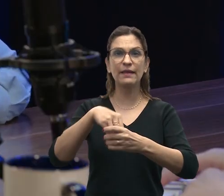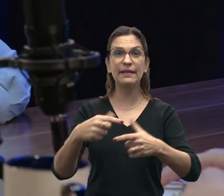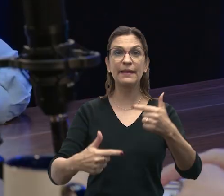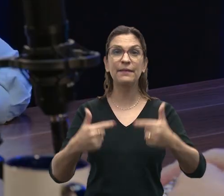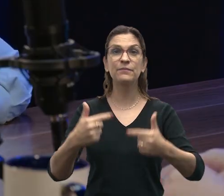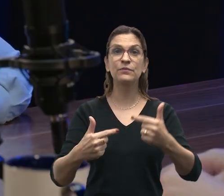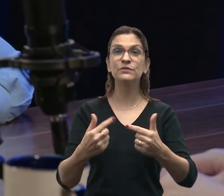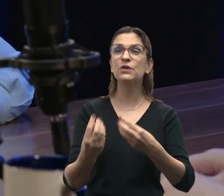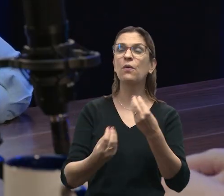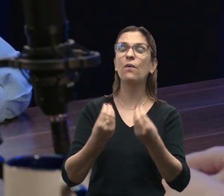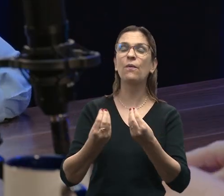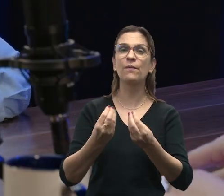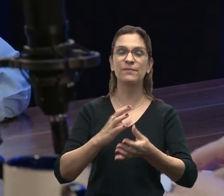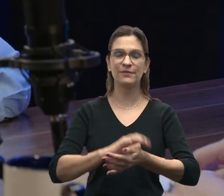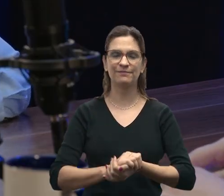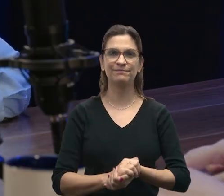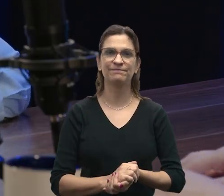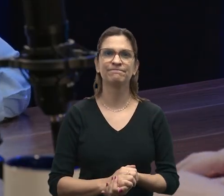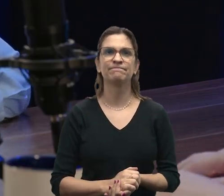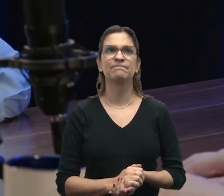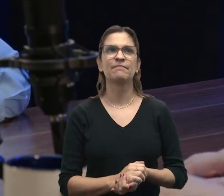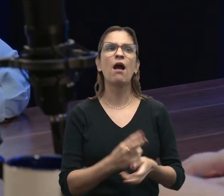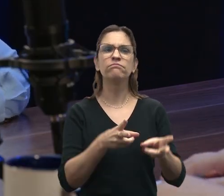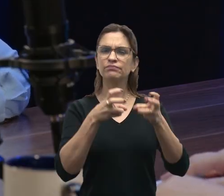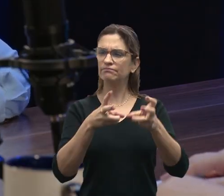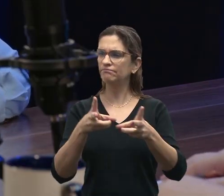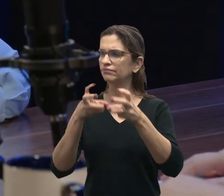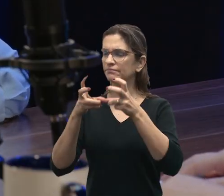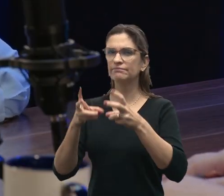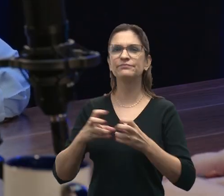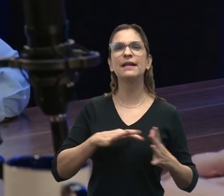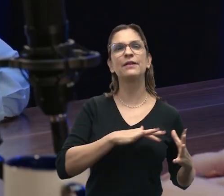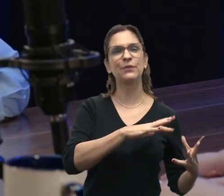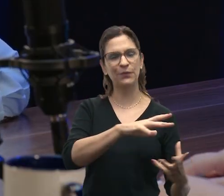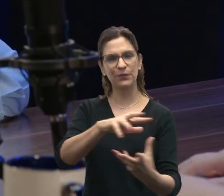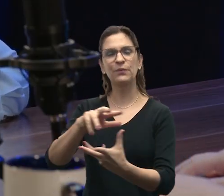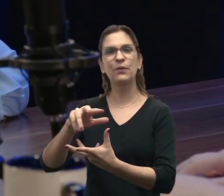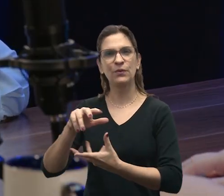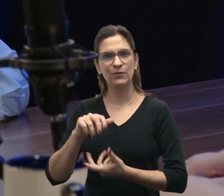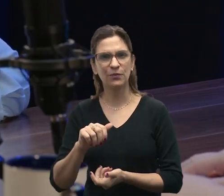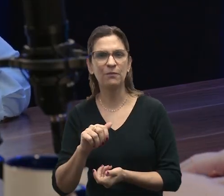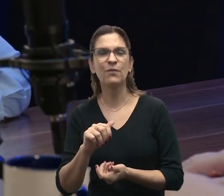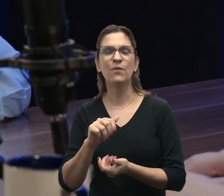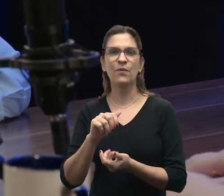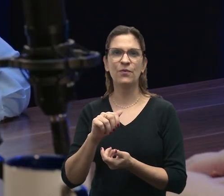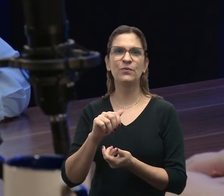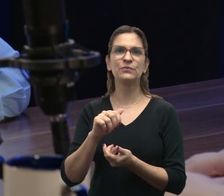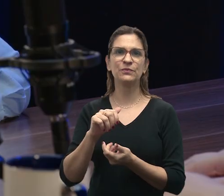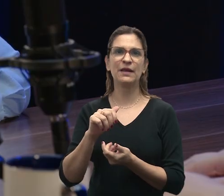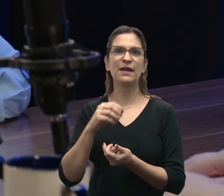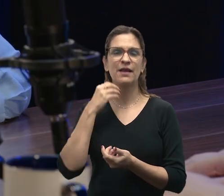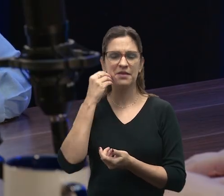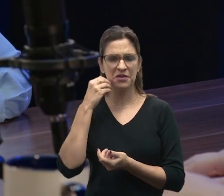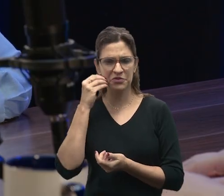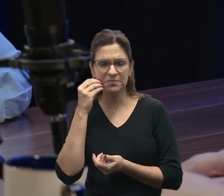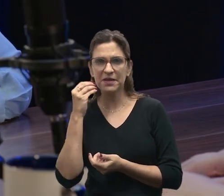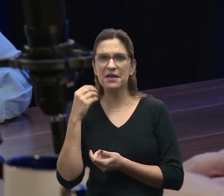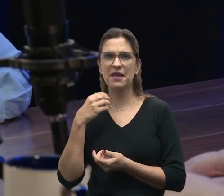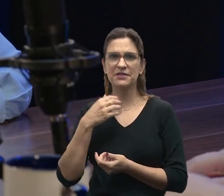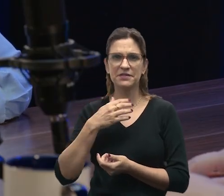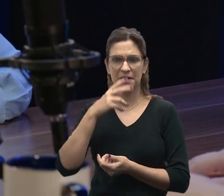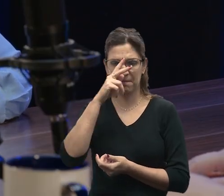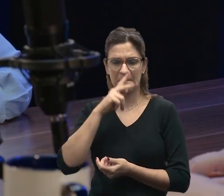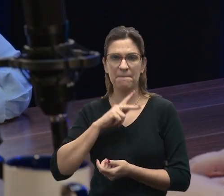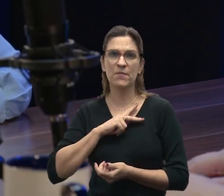A nossa visão sobre as coisas do mundo, elas vão se fazendo mesmo pelas influências da nossa trajetória. Então, como eu fiquei